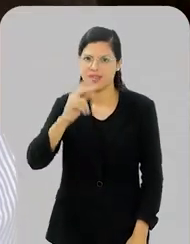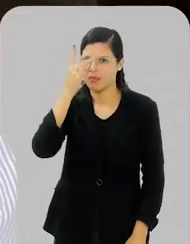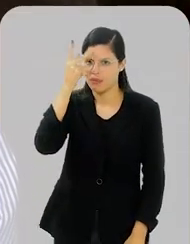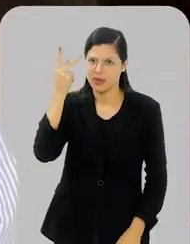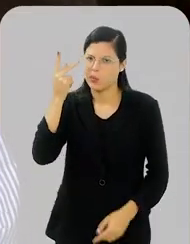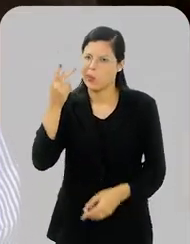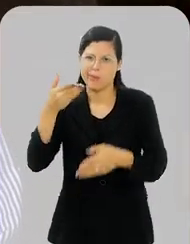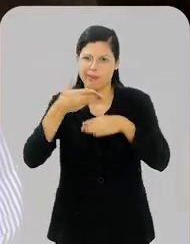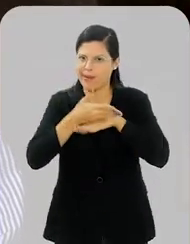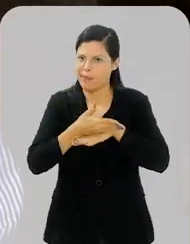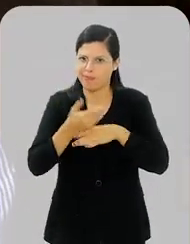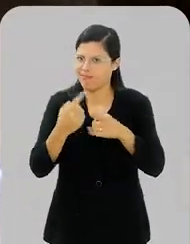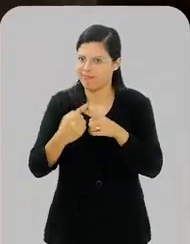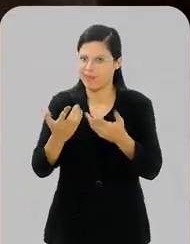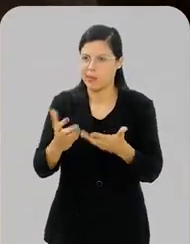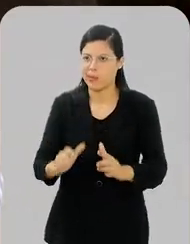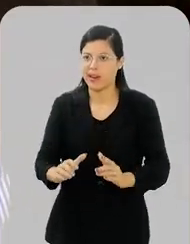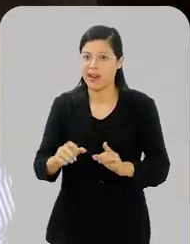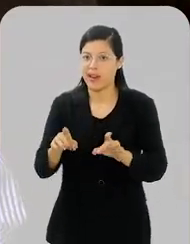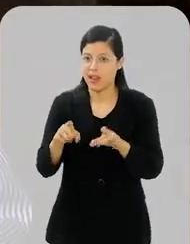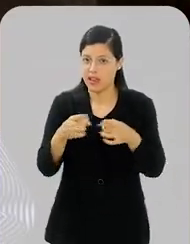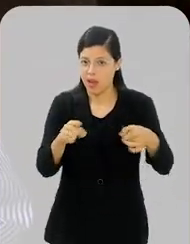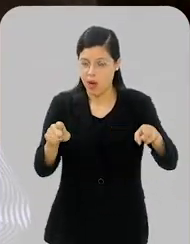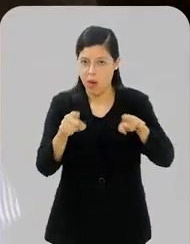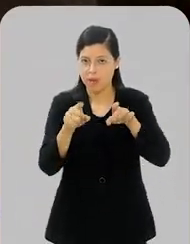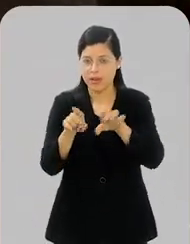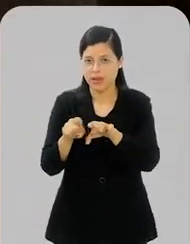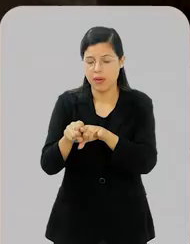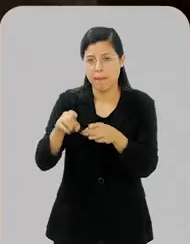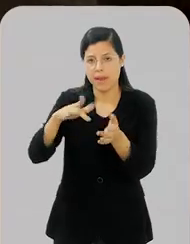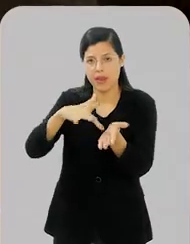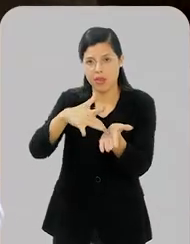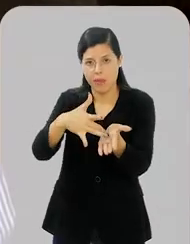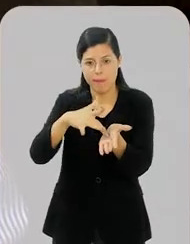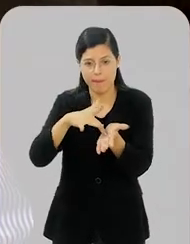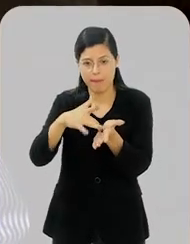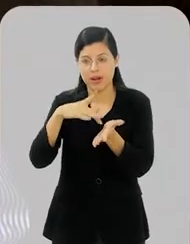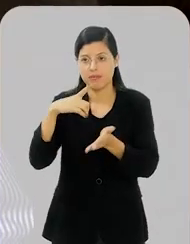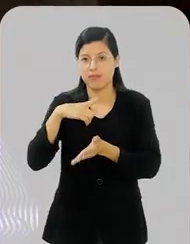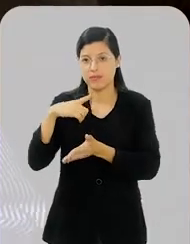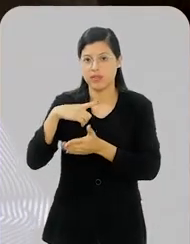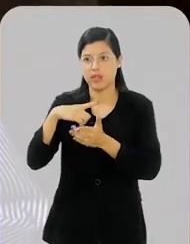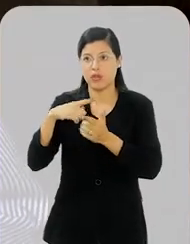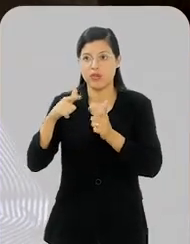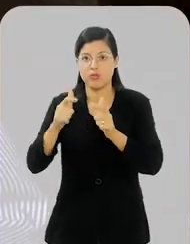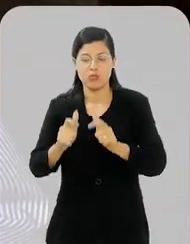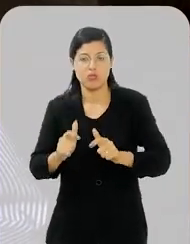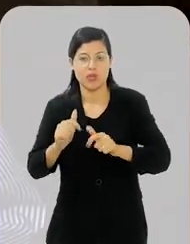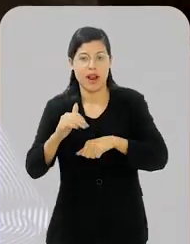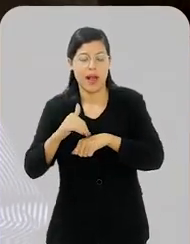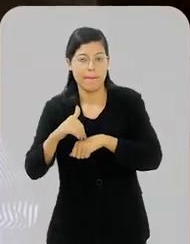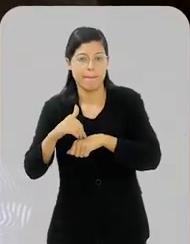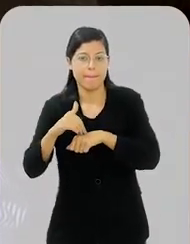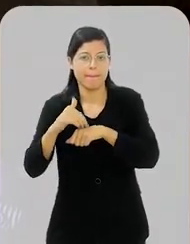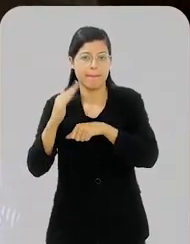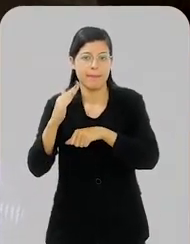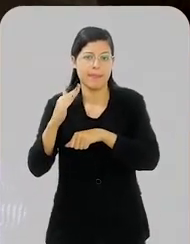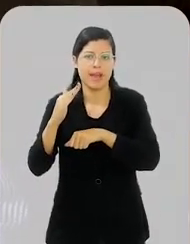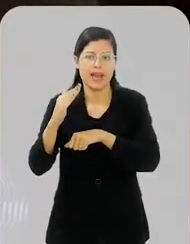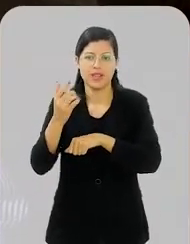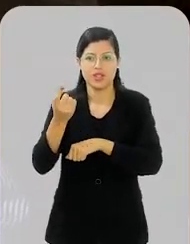quer, né? E vamos dizer, na ópera, no balé, nós temos um lugar mais barato que